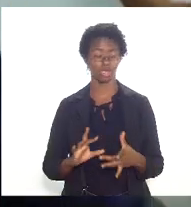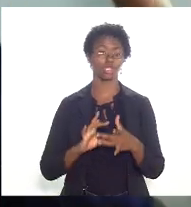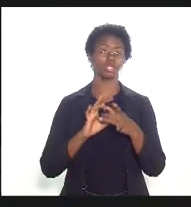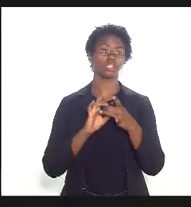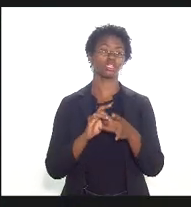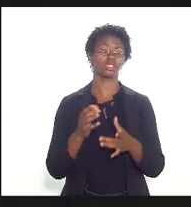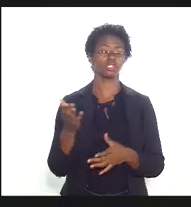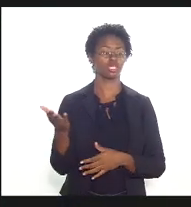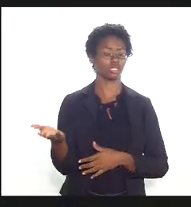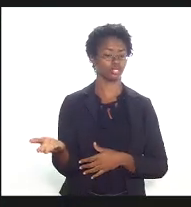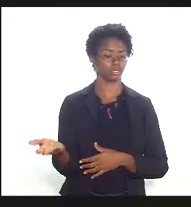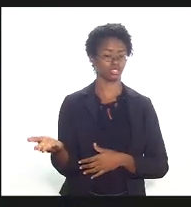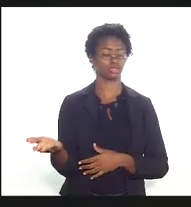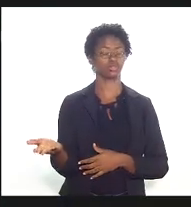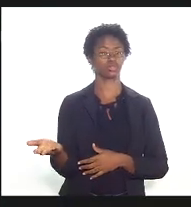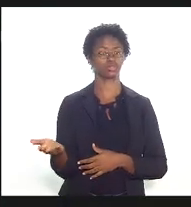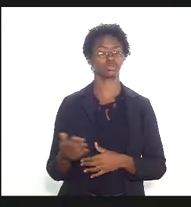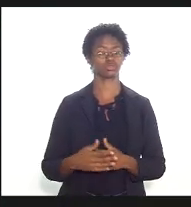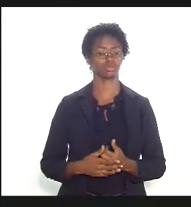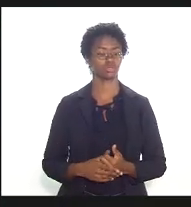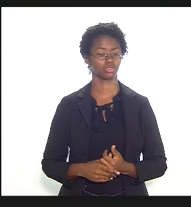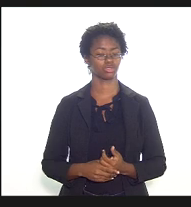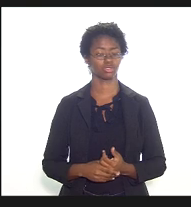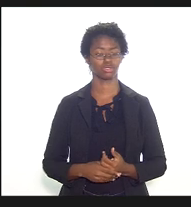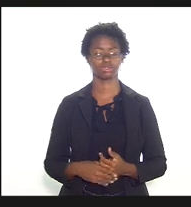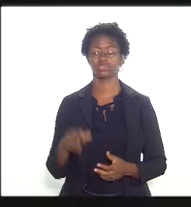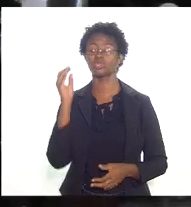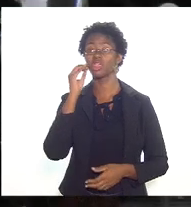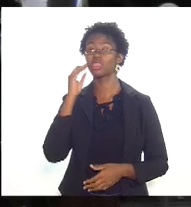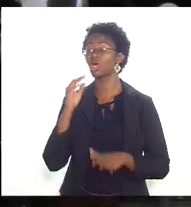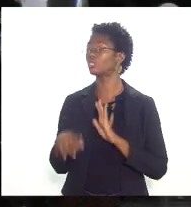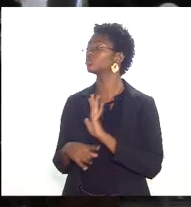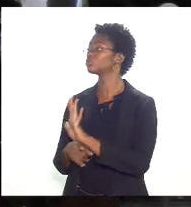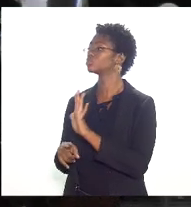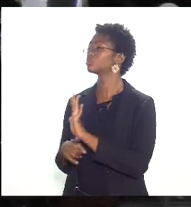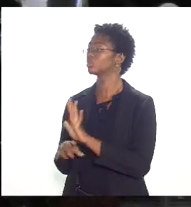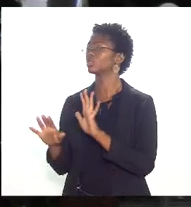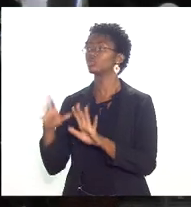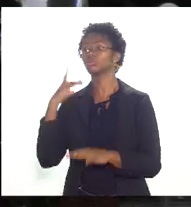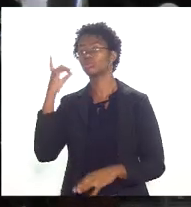isso deixa-me tratar a ajudar